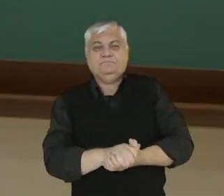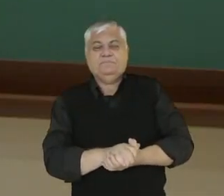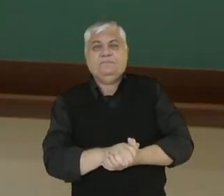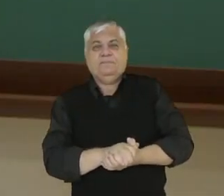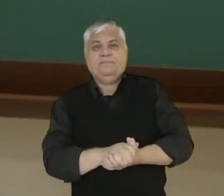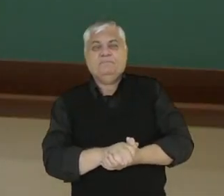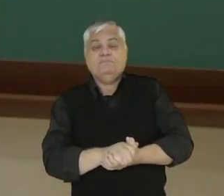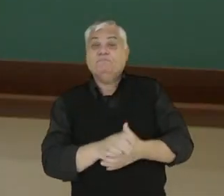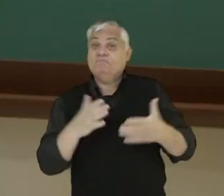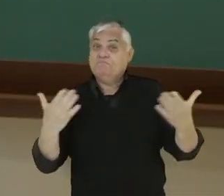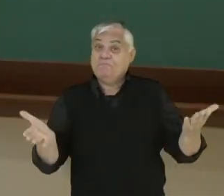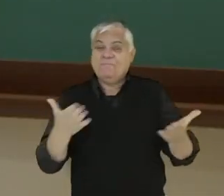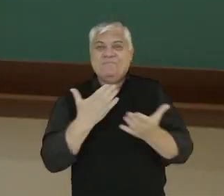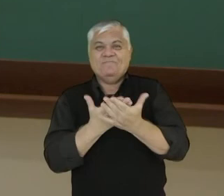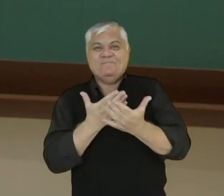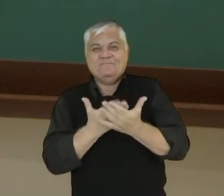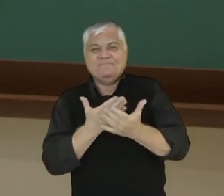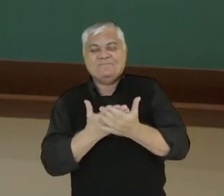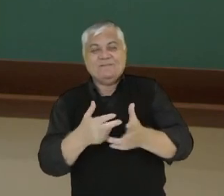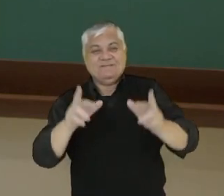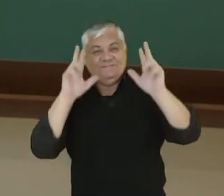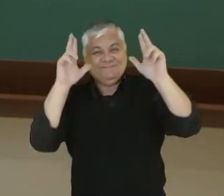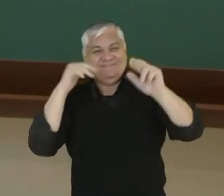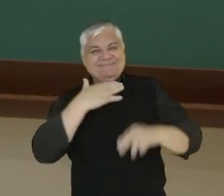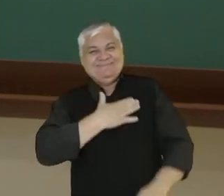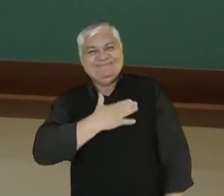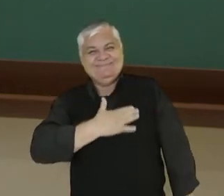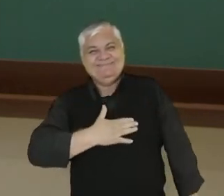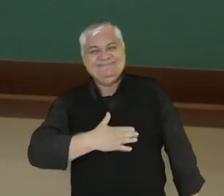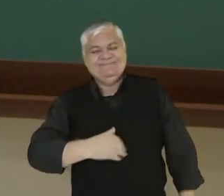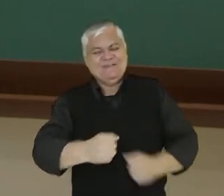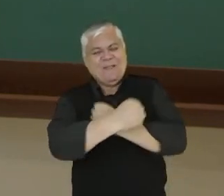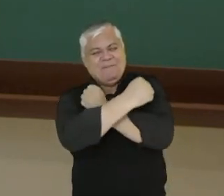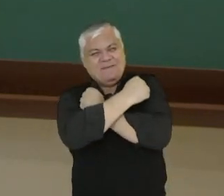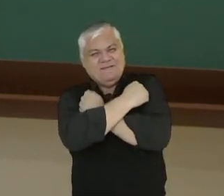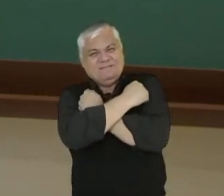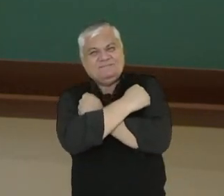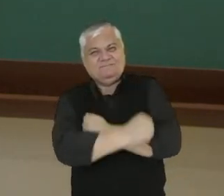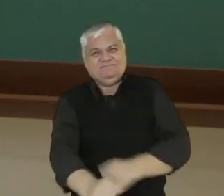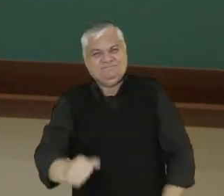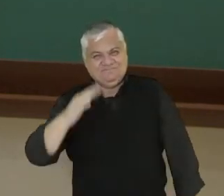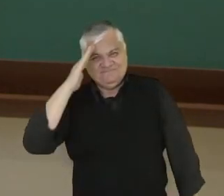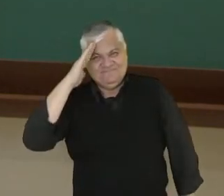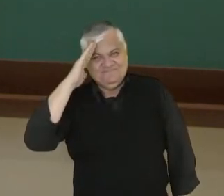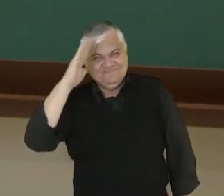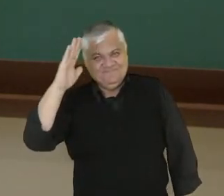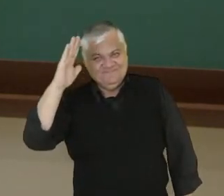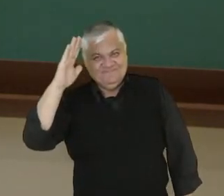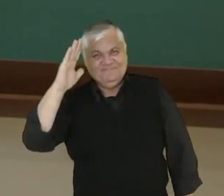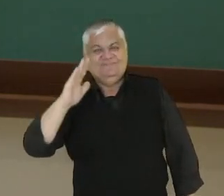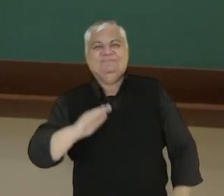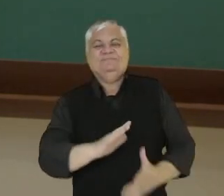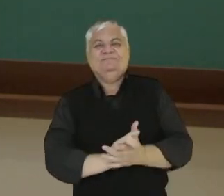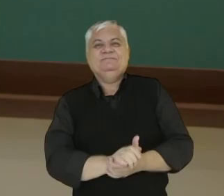Pessoal, essa foi a nossa aula. Espero que vocês tenham gostado. Um forte abraço e até uma outra